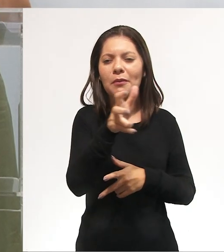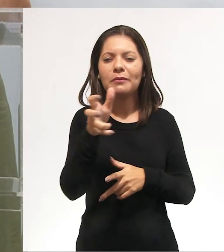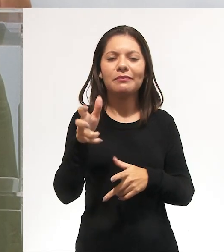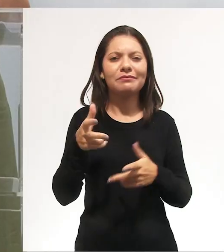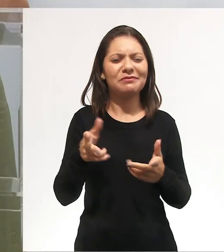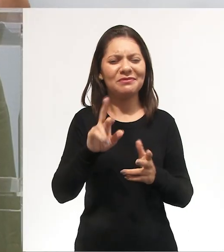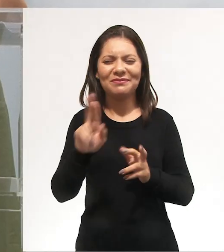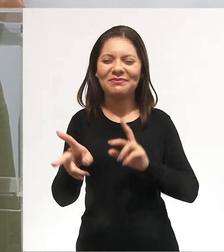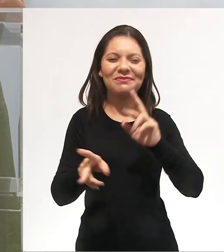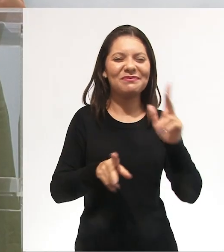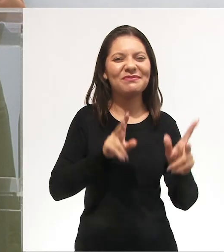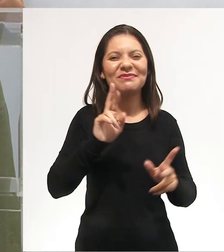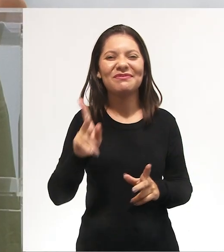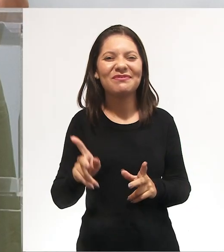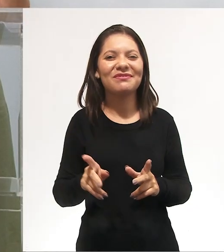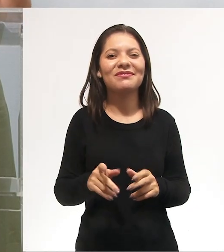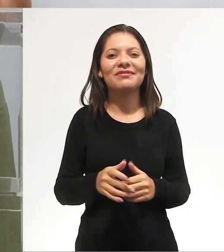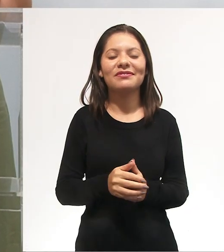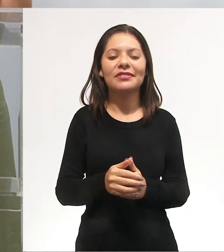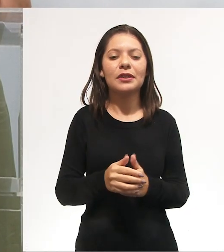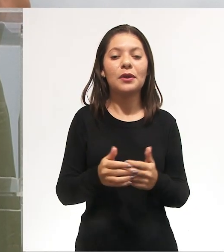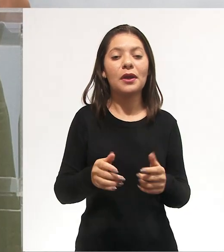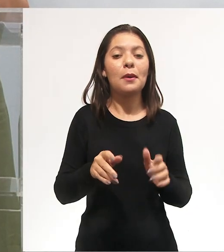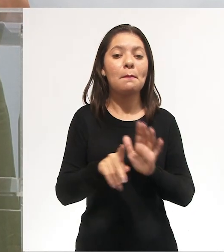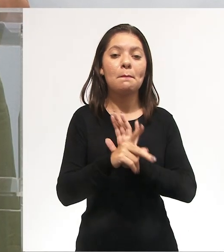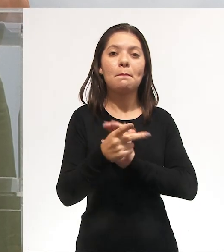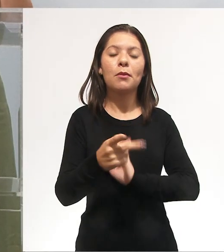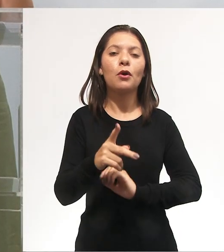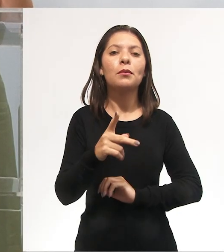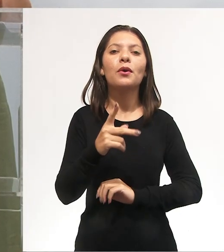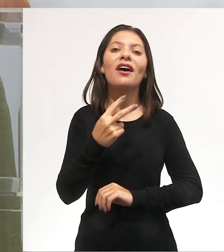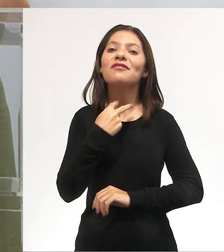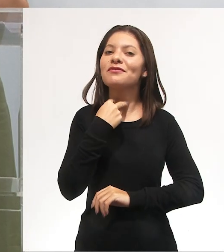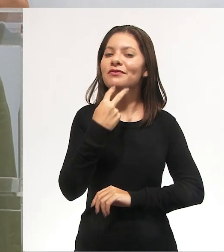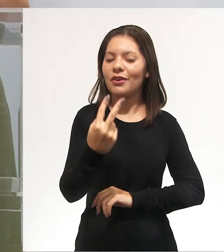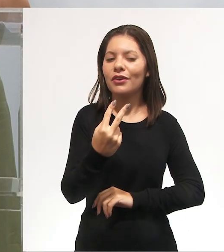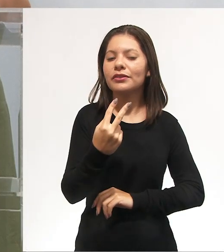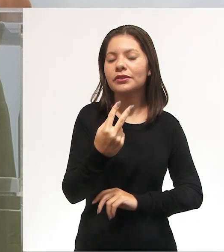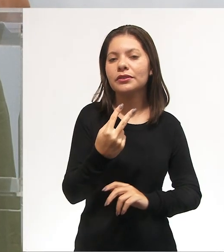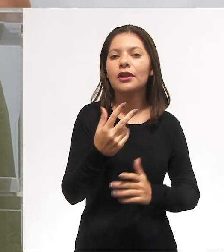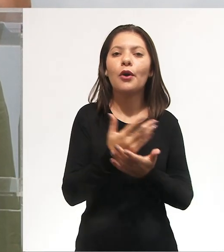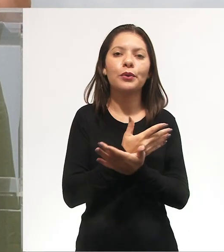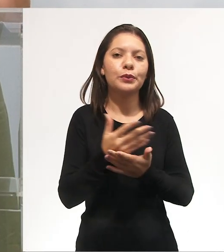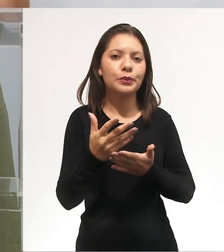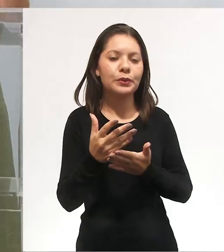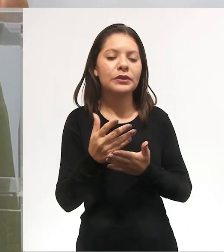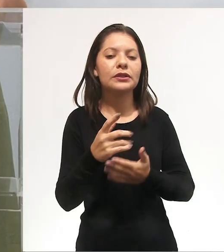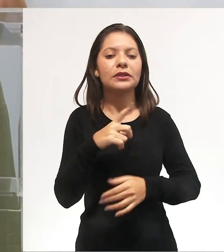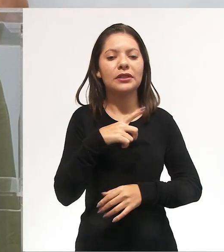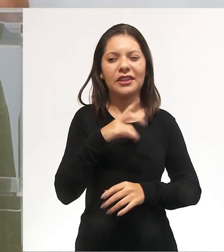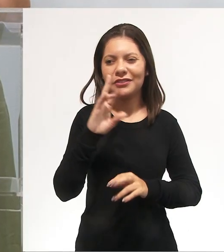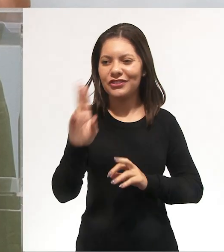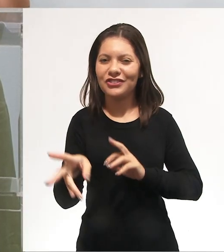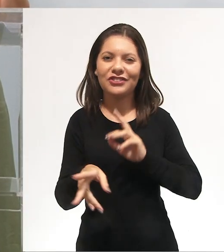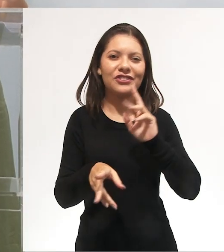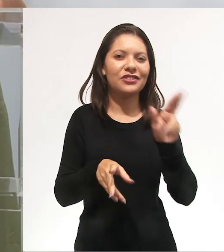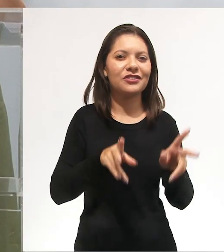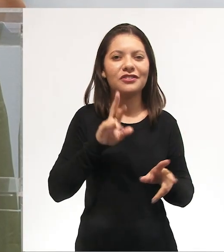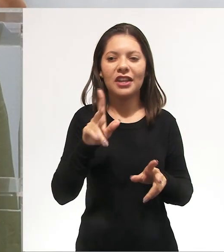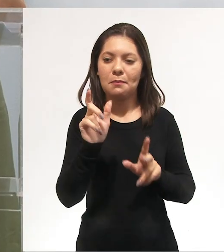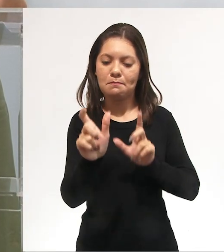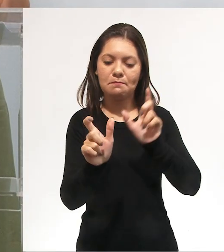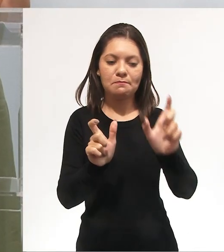as pessoas não falam da mesma maneira. Isso tanto na pronúncia, né, no sotaque, que a gente tem as pronúncias diferenciadas